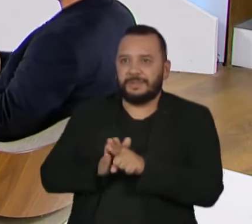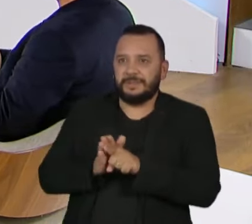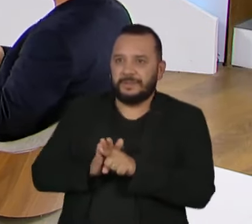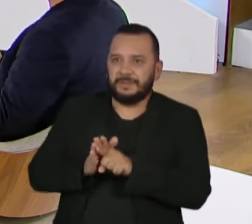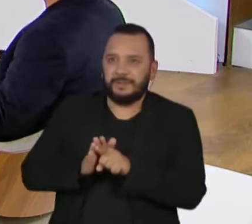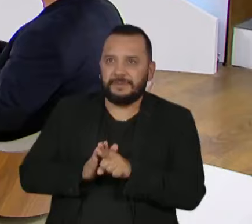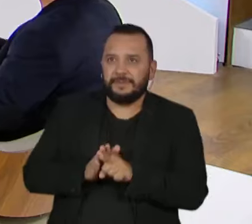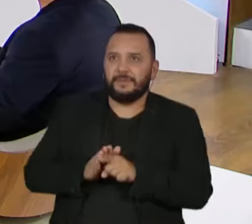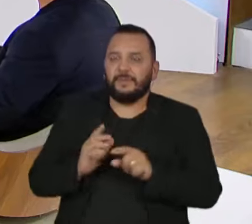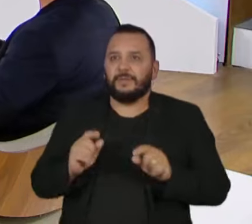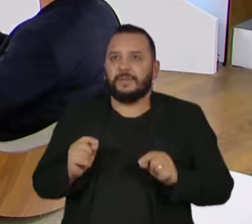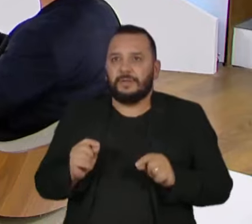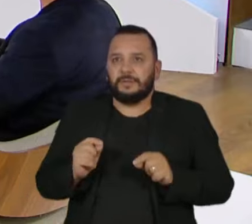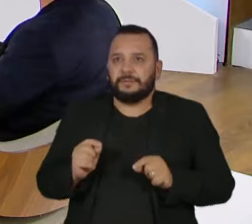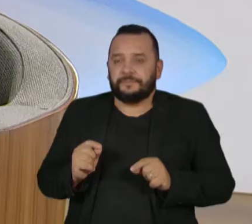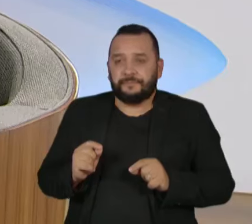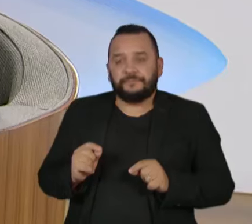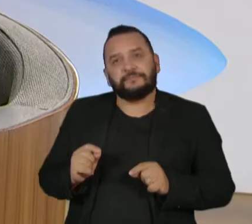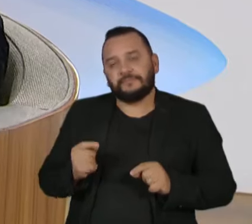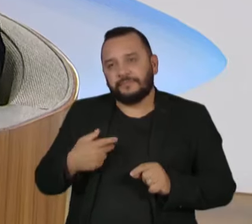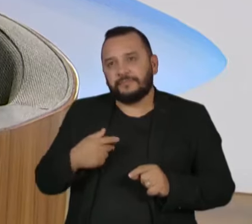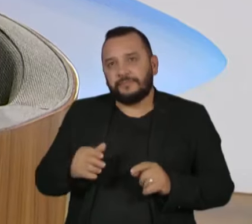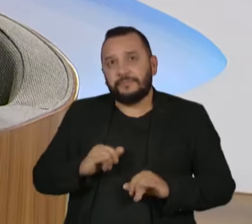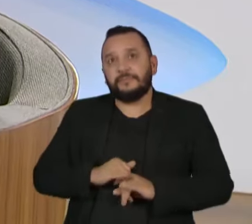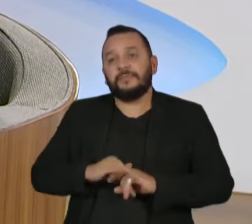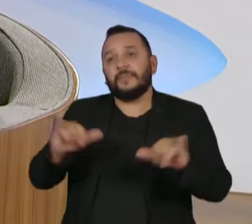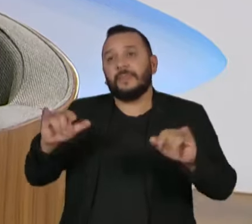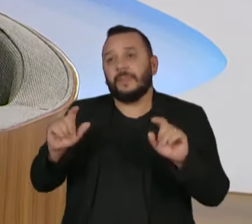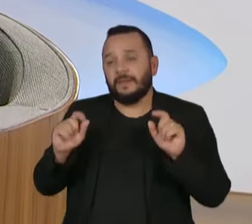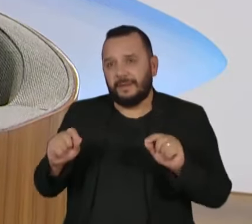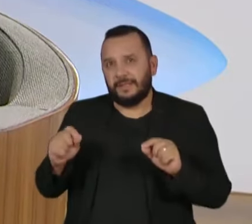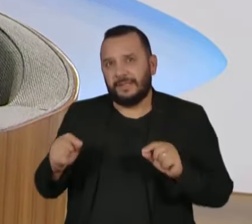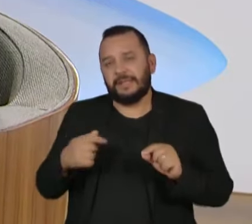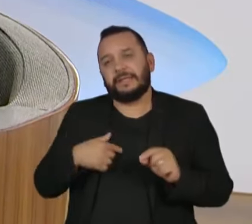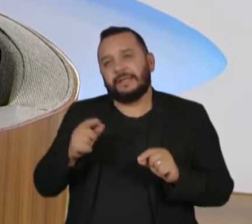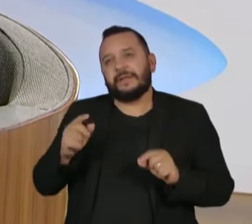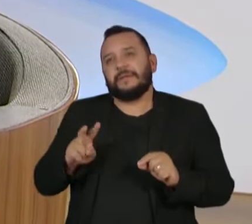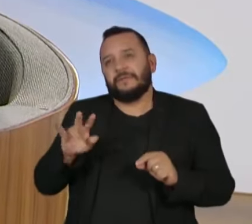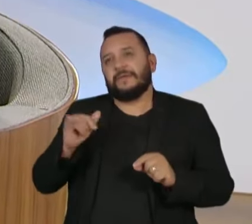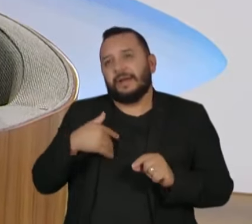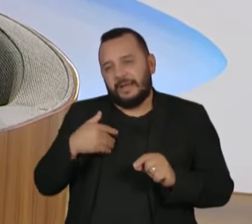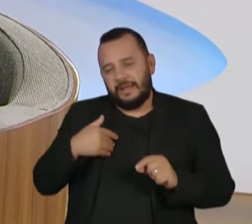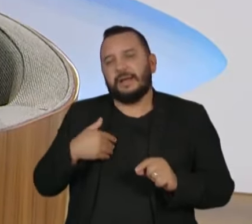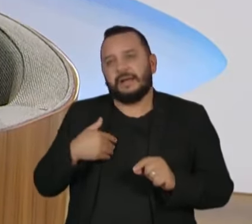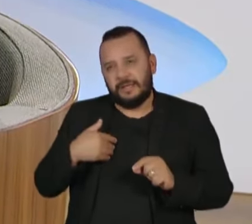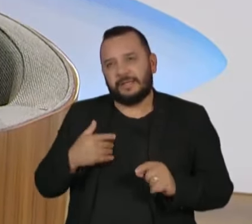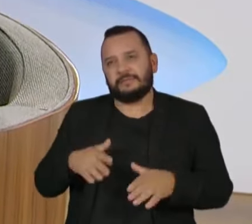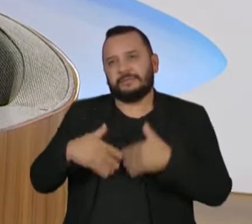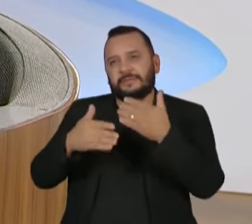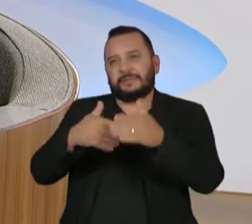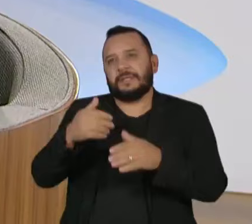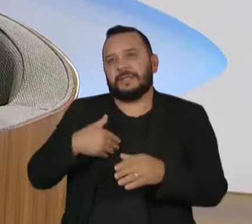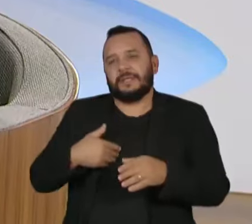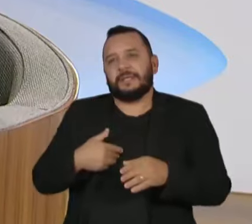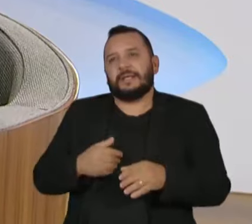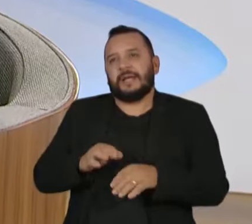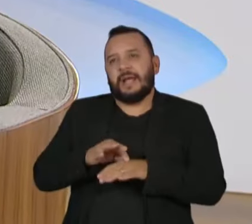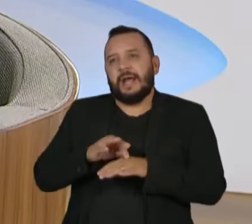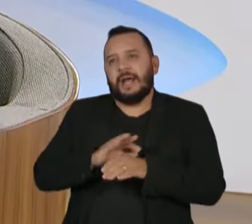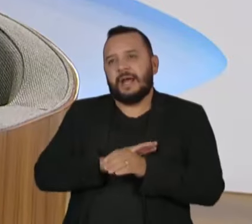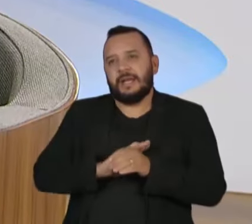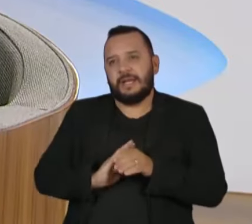falando se vender uma prosperidade materializada simbolicamente na picanha e na cerveja que esse